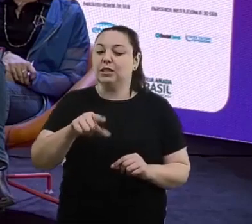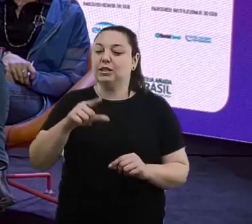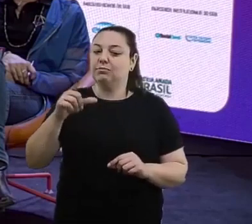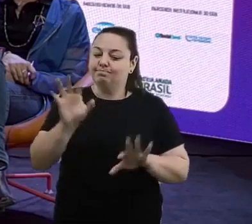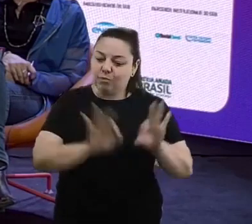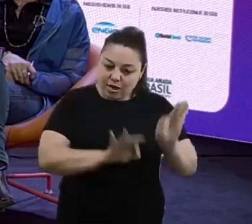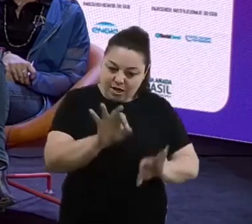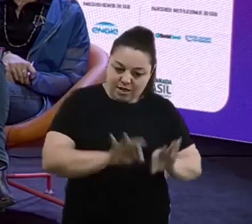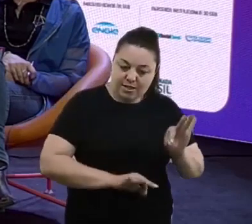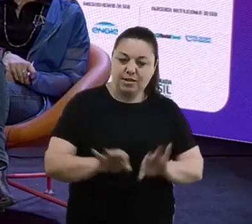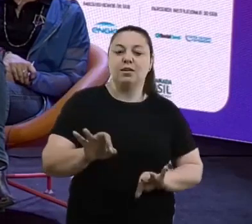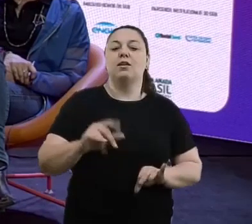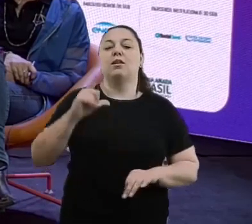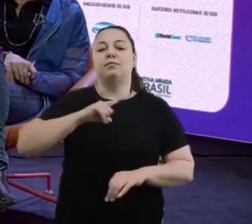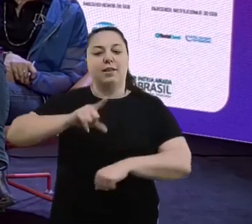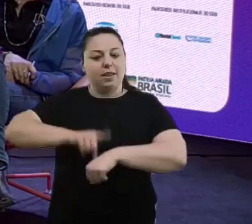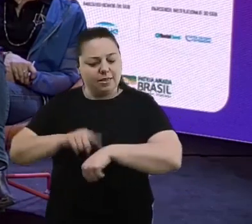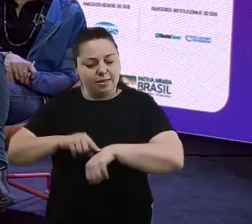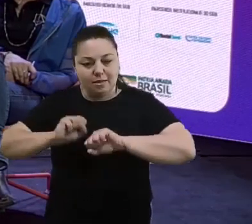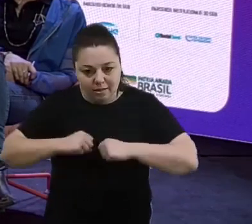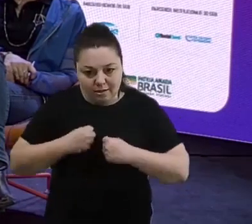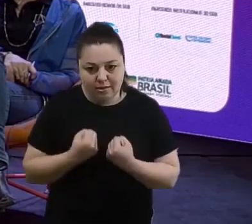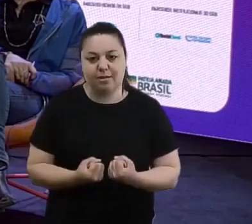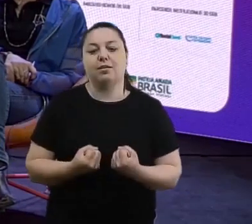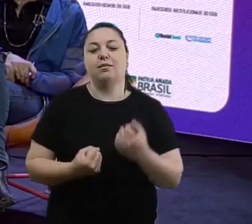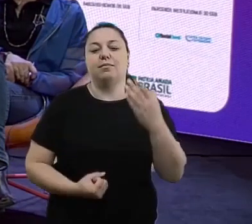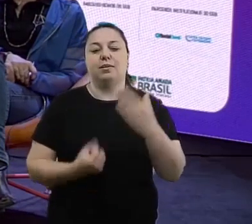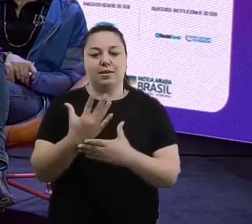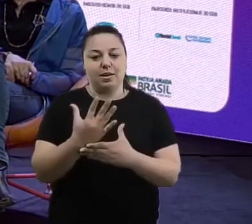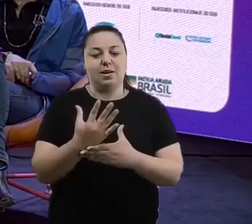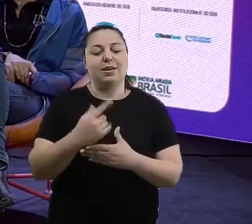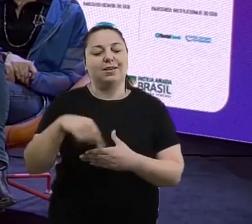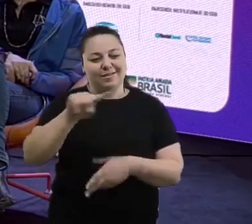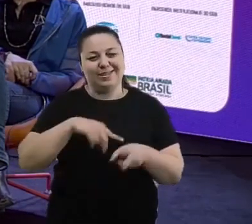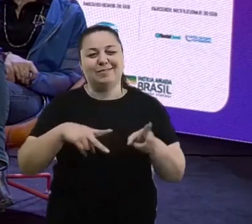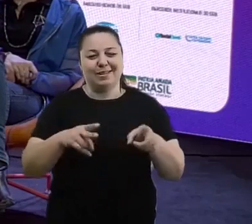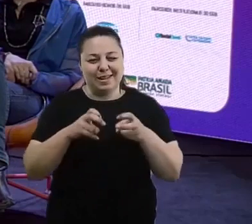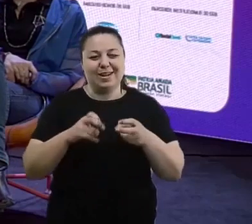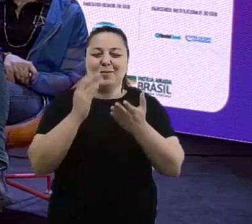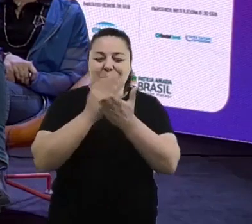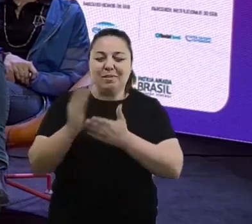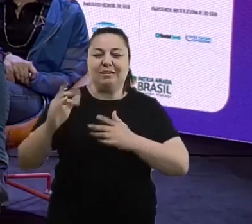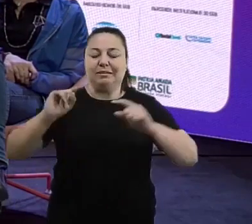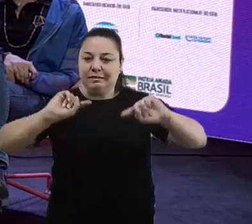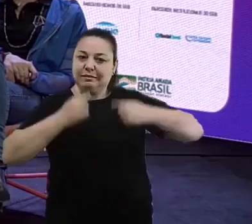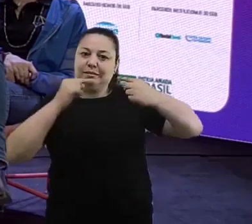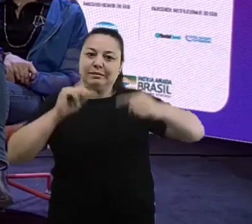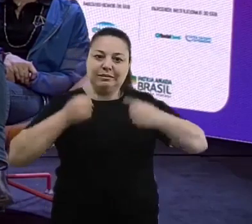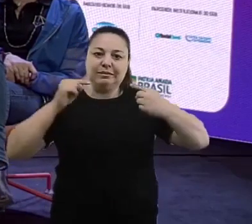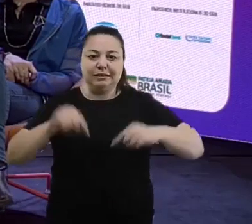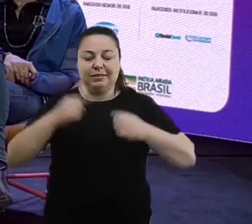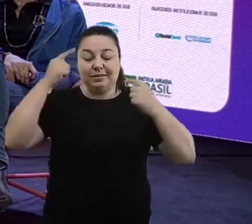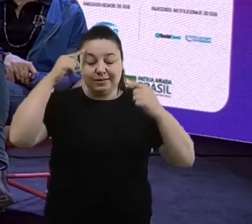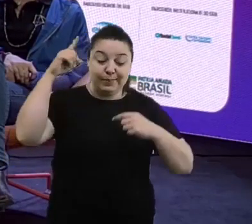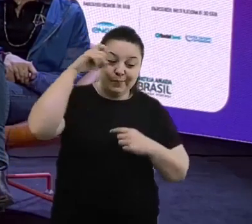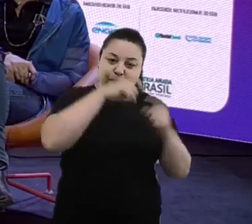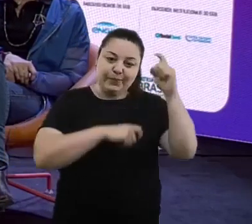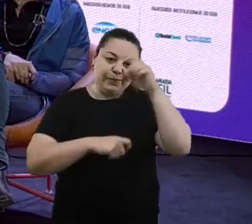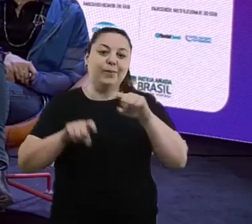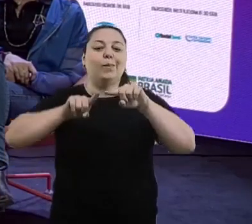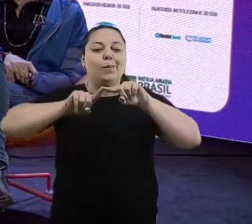com dados do ano de 2018 a 2020, e também com dados de declarações de vacinação contra a febre aftosa, que é uma declaração que o